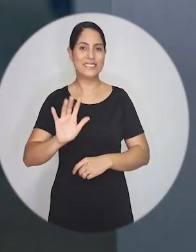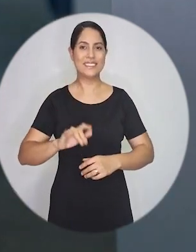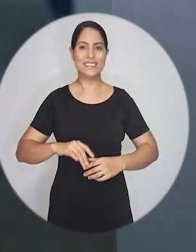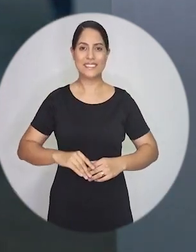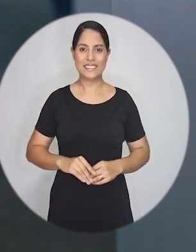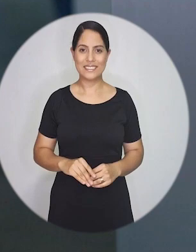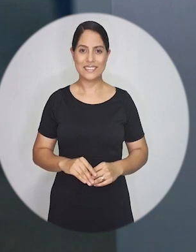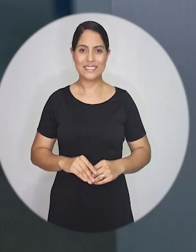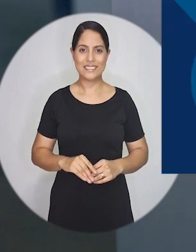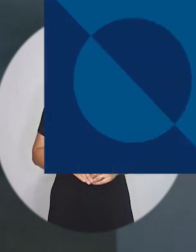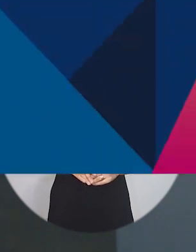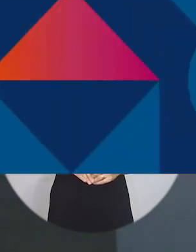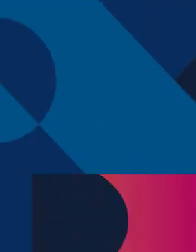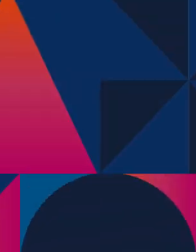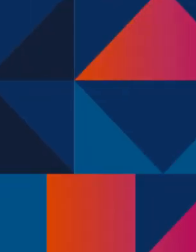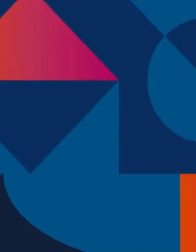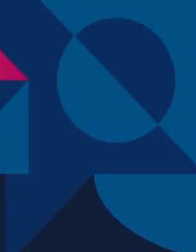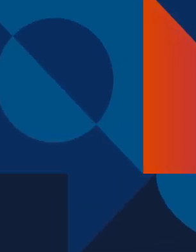É bem rapidinho, não saia daí.